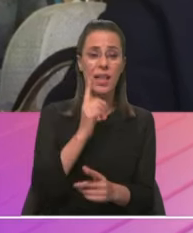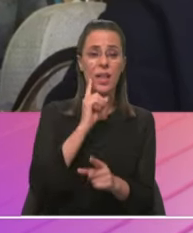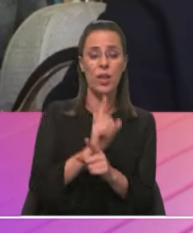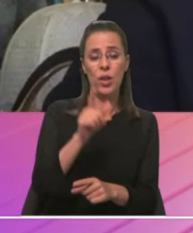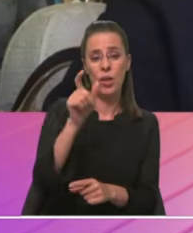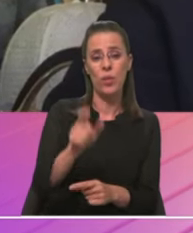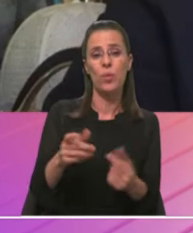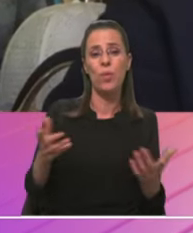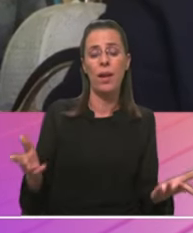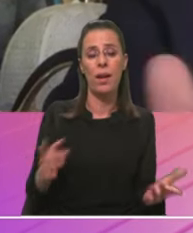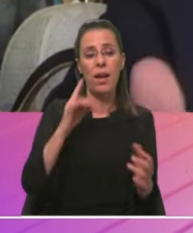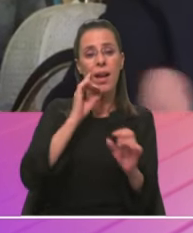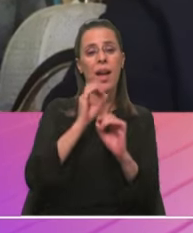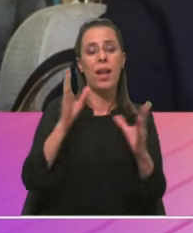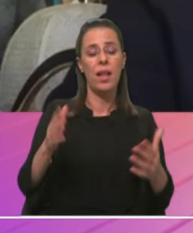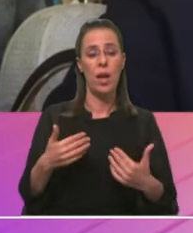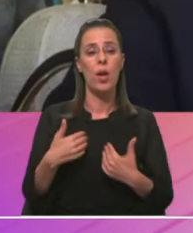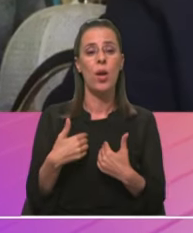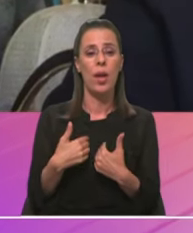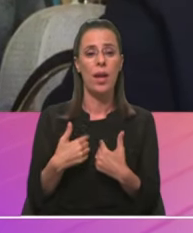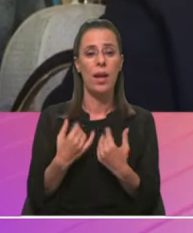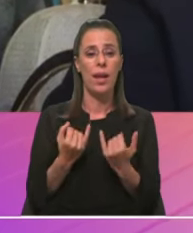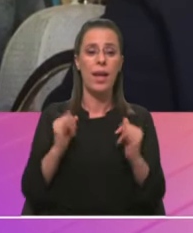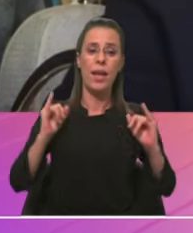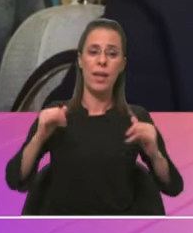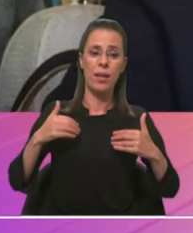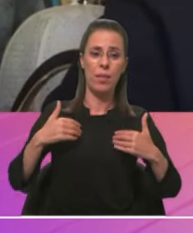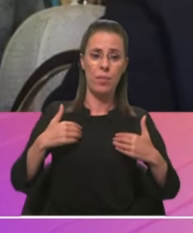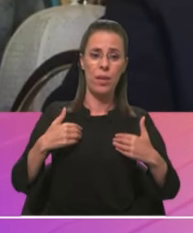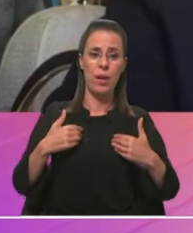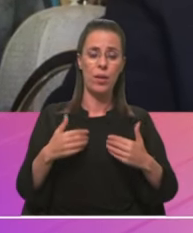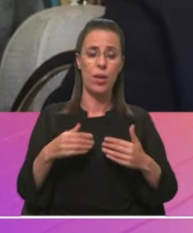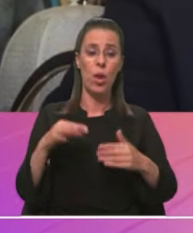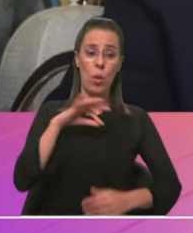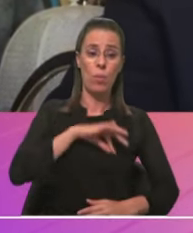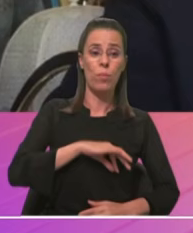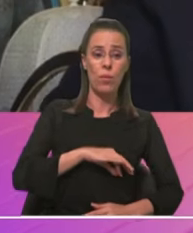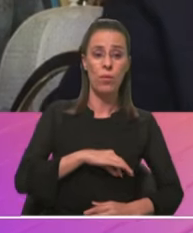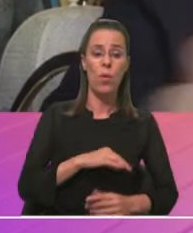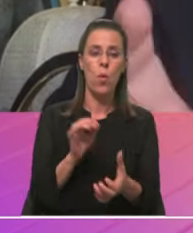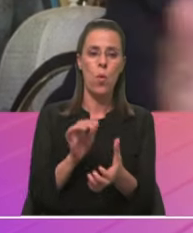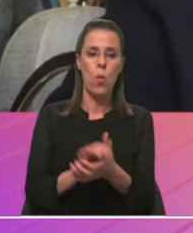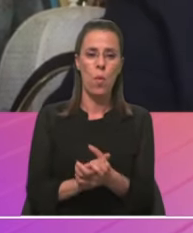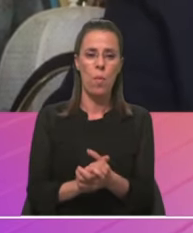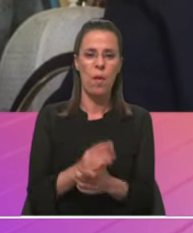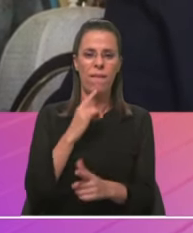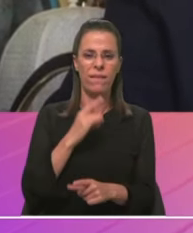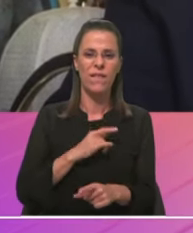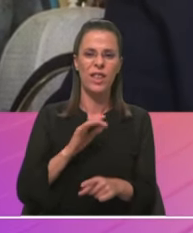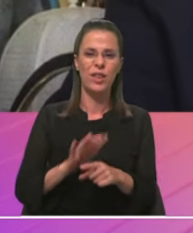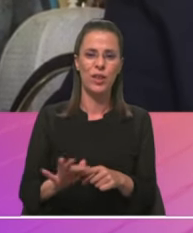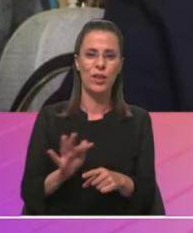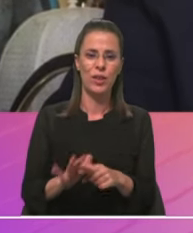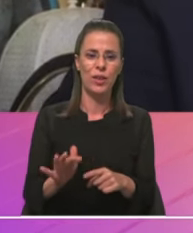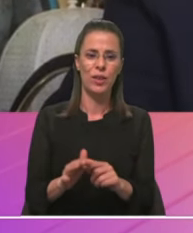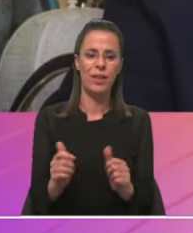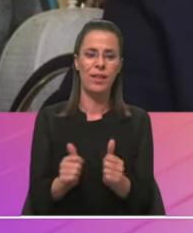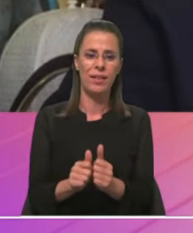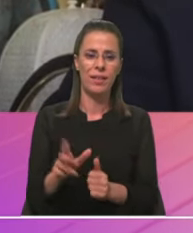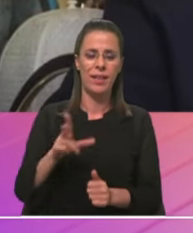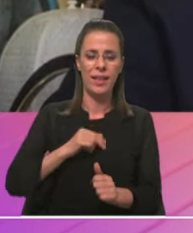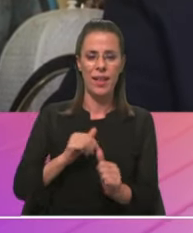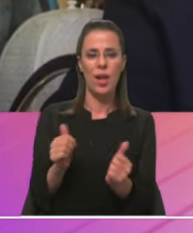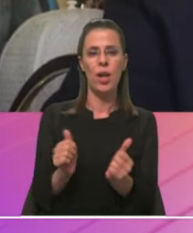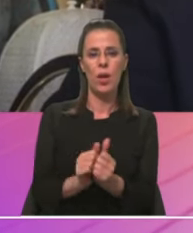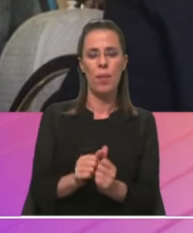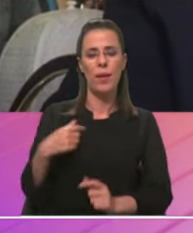és. É evidente que eu sou, independentemente do lado profissional, um marido cheio de sorte em ter-te na minha